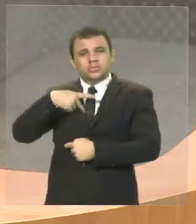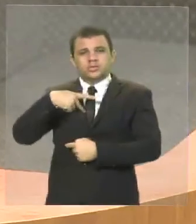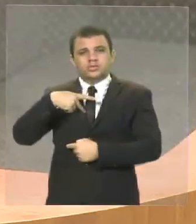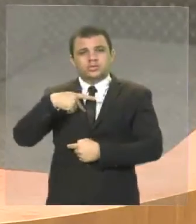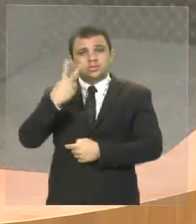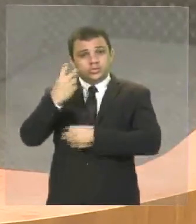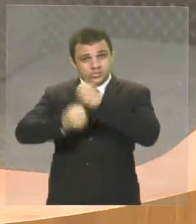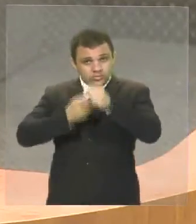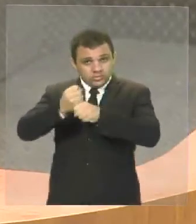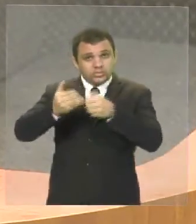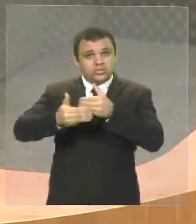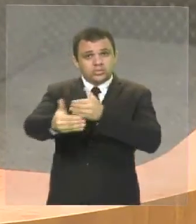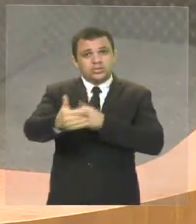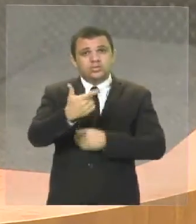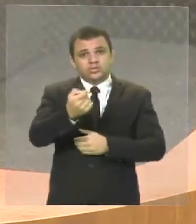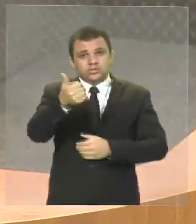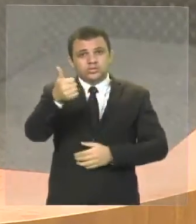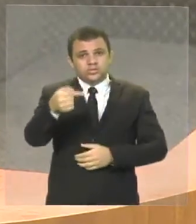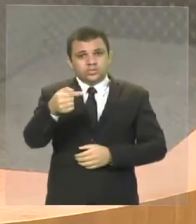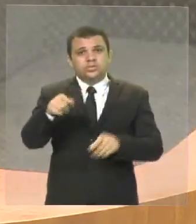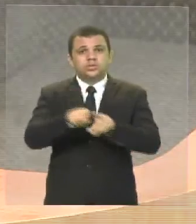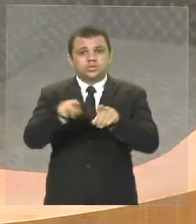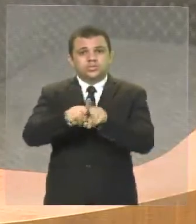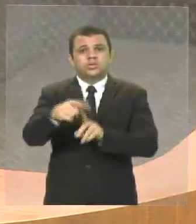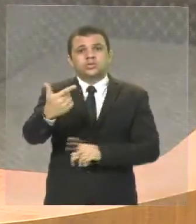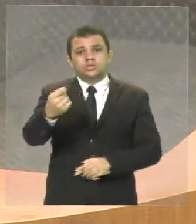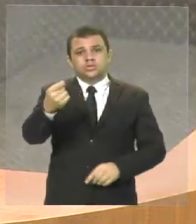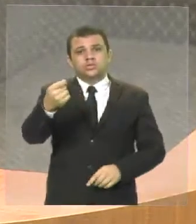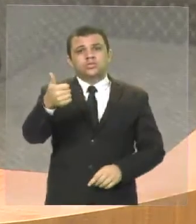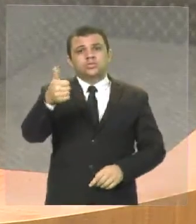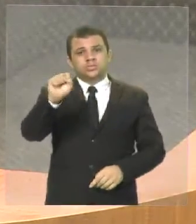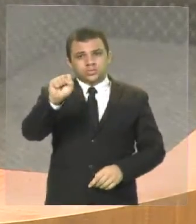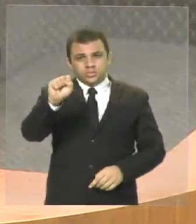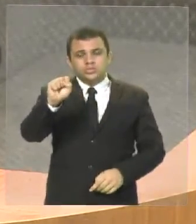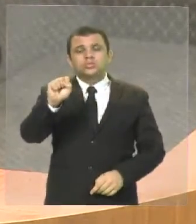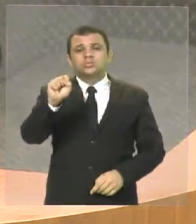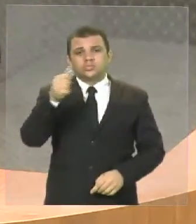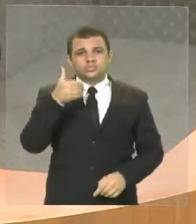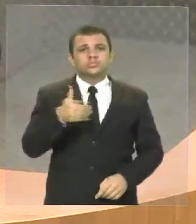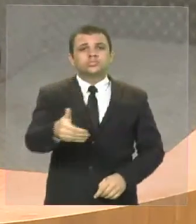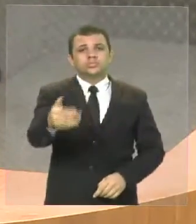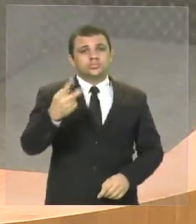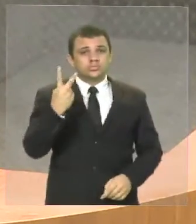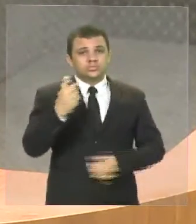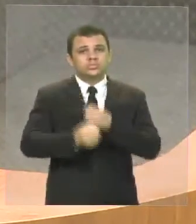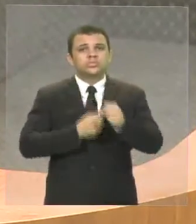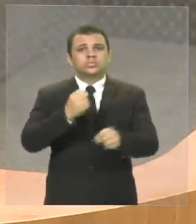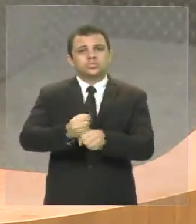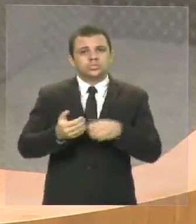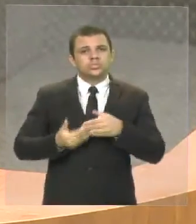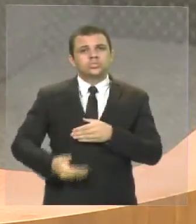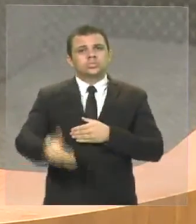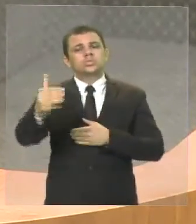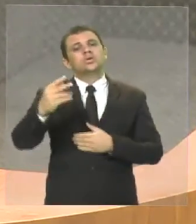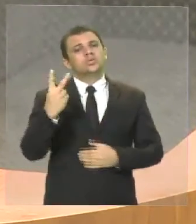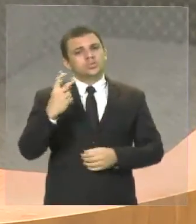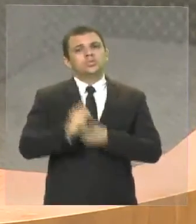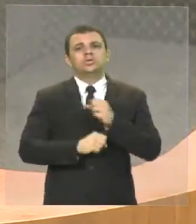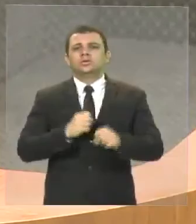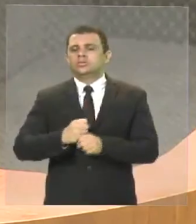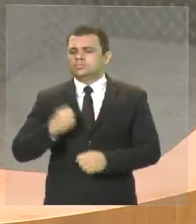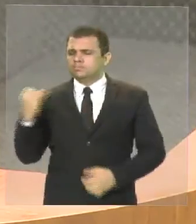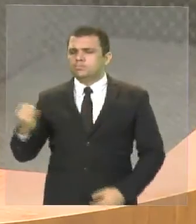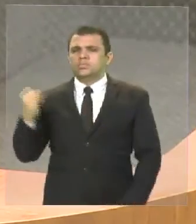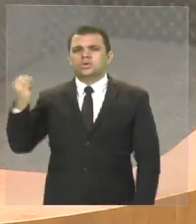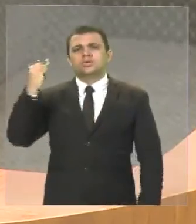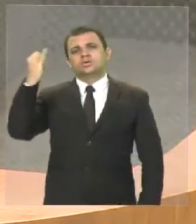avizinham, 2017 e 2018. Os 2 anos que se descortinam e os 2 anos serão muito importantes para o